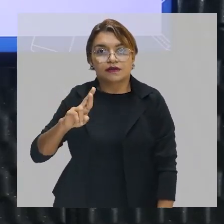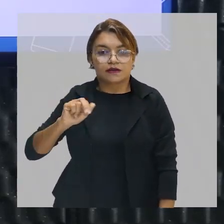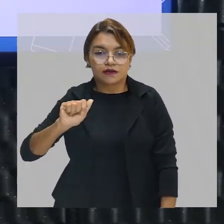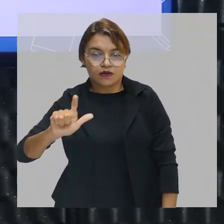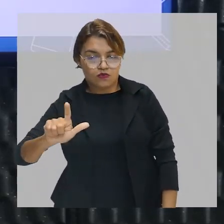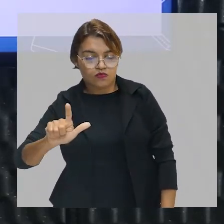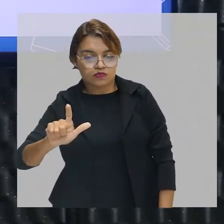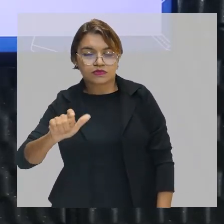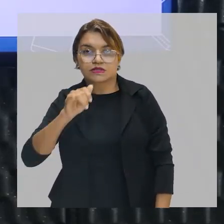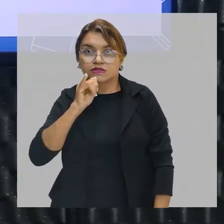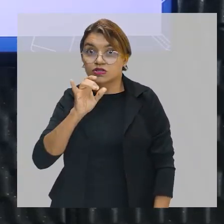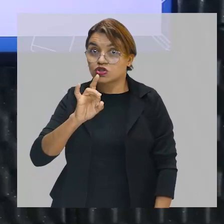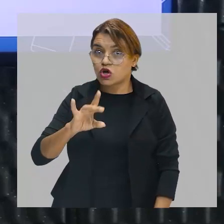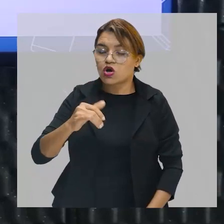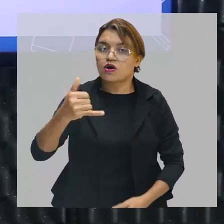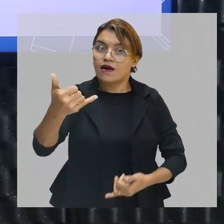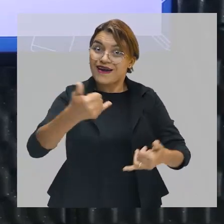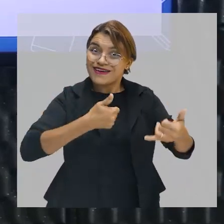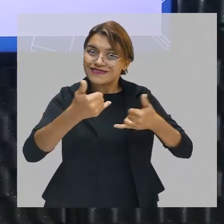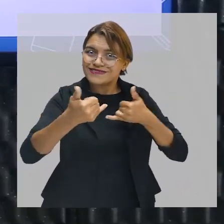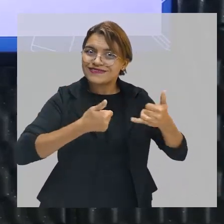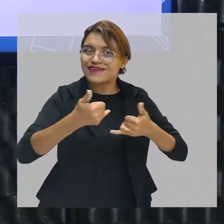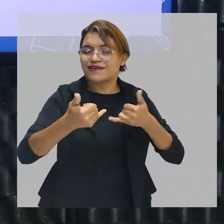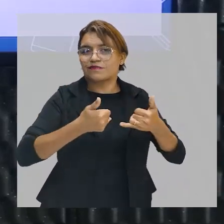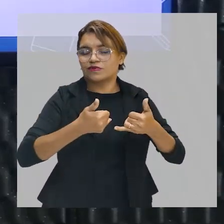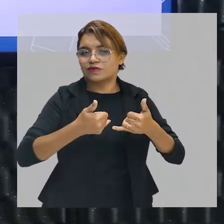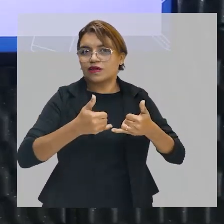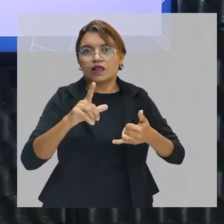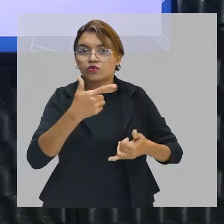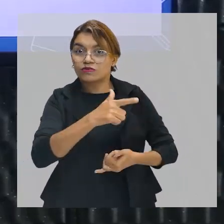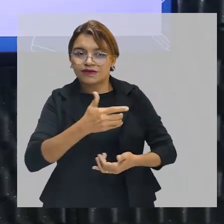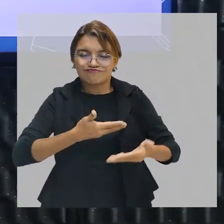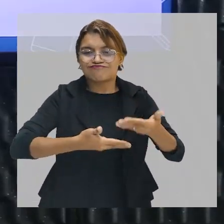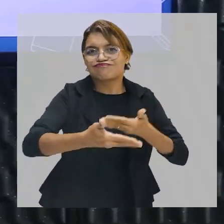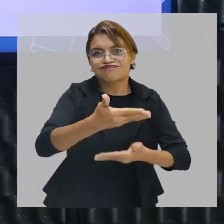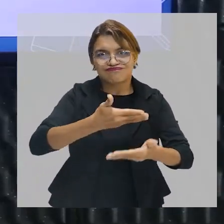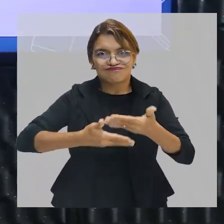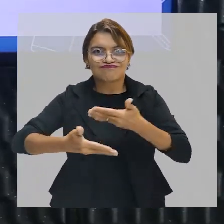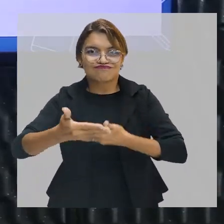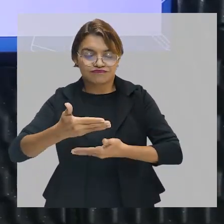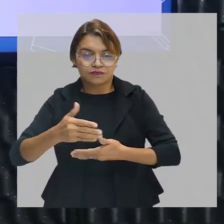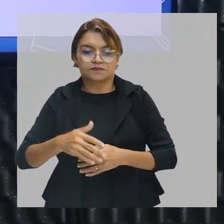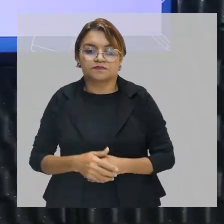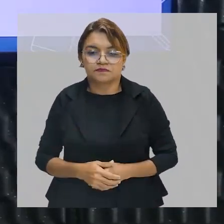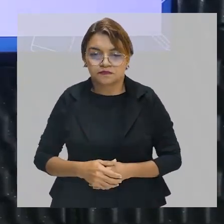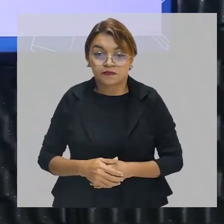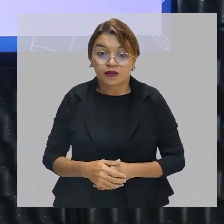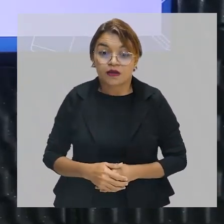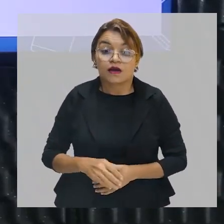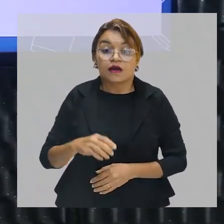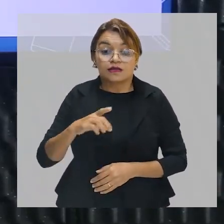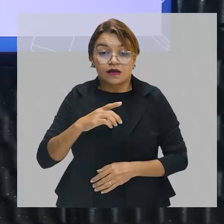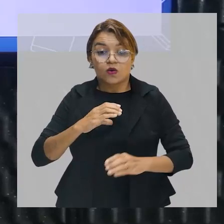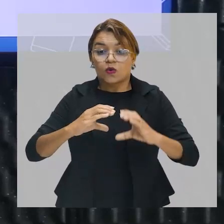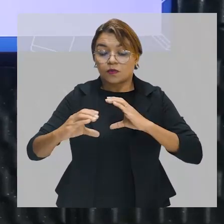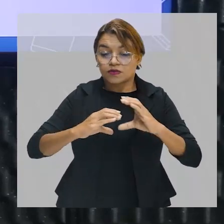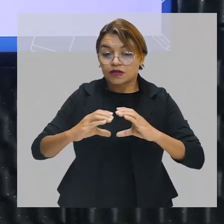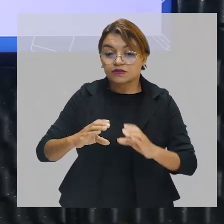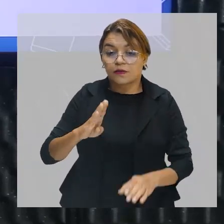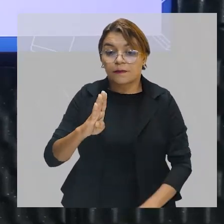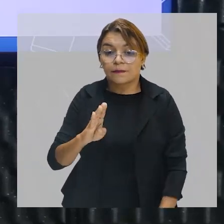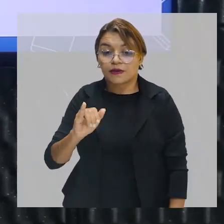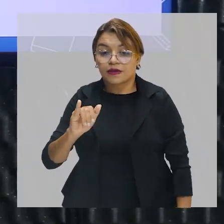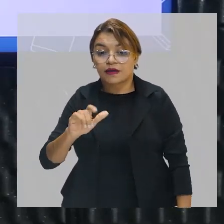aquela comunicação, não tem a reciprocidade. Já a comunicação bilateral, ela